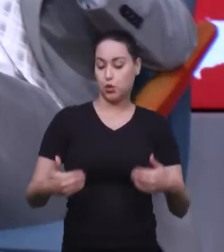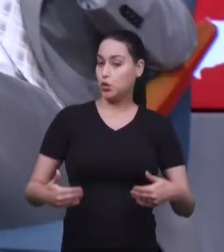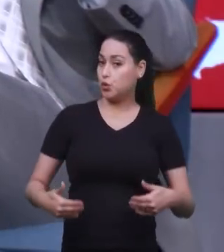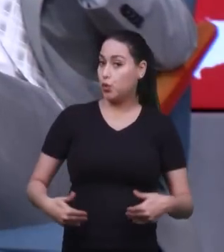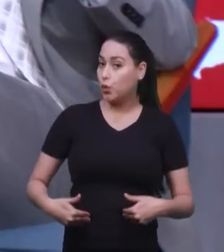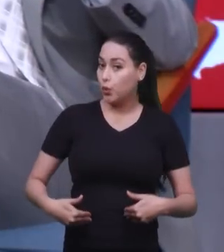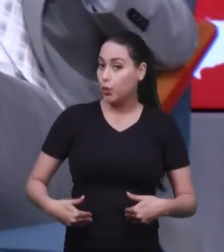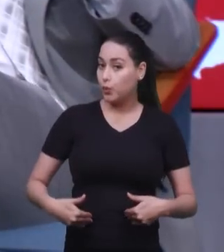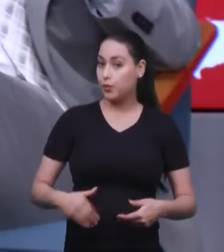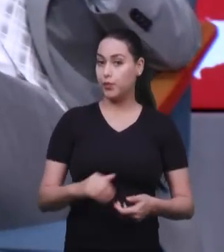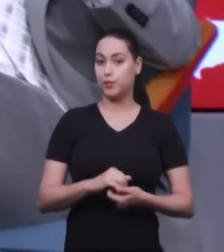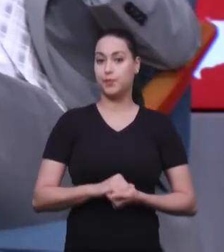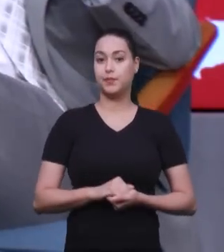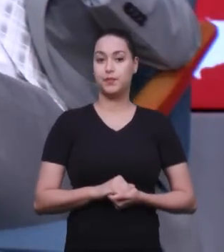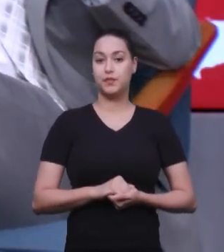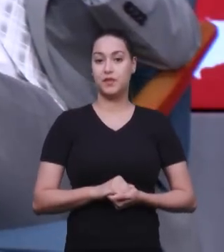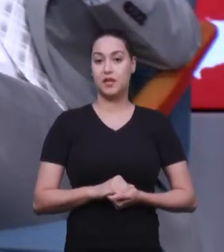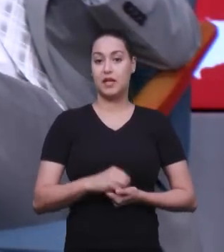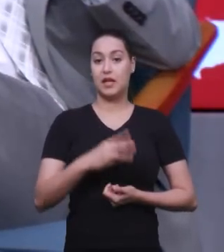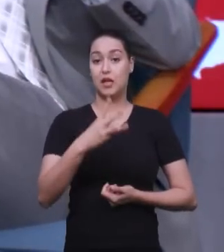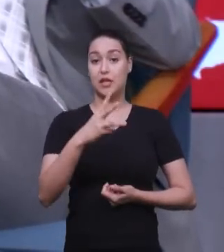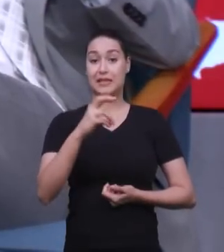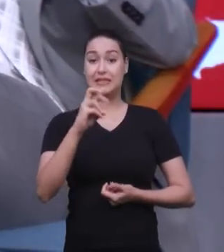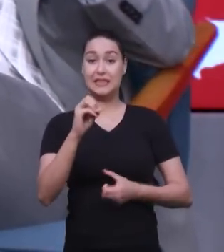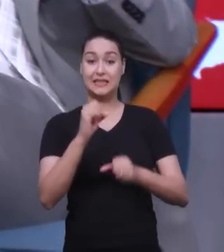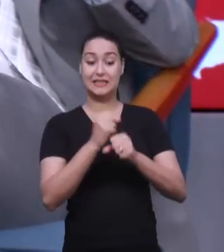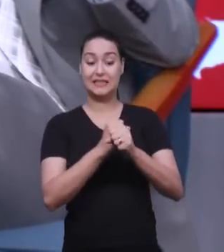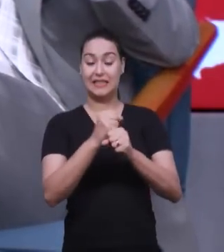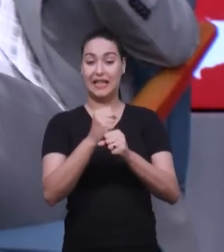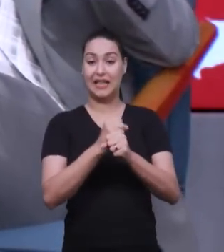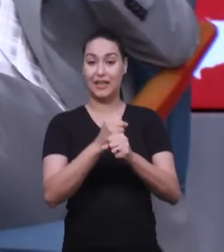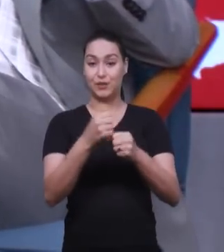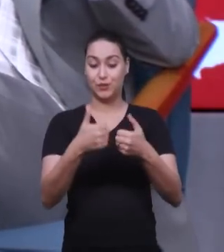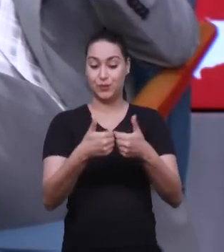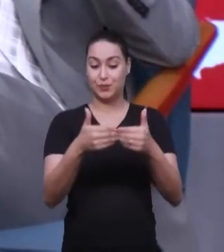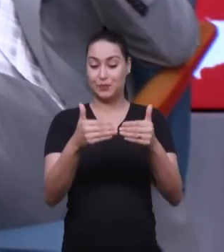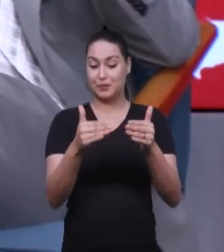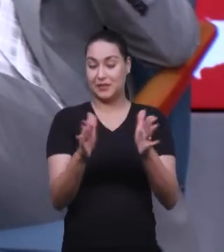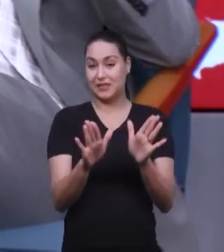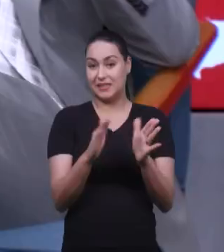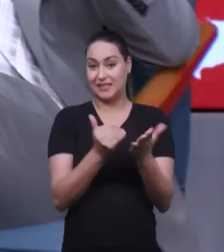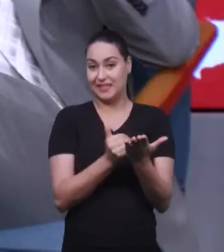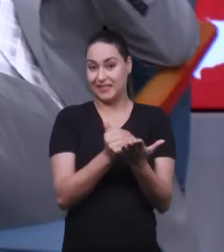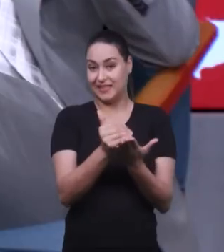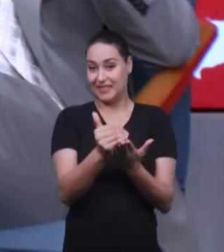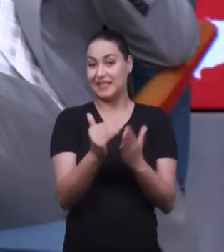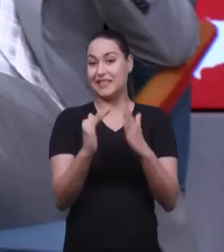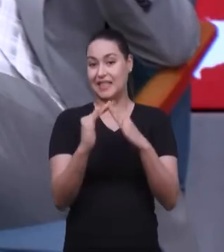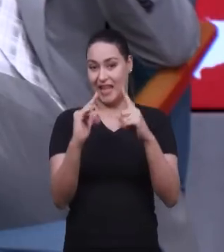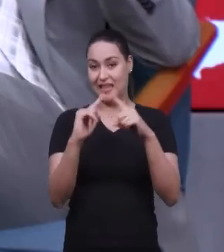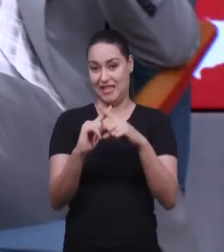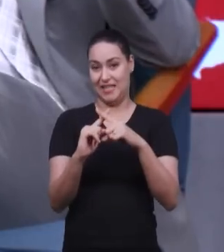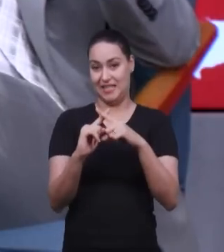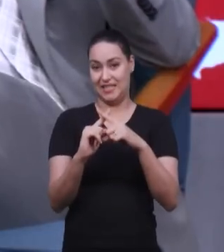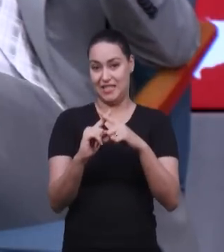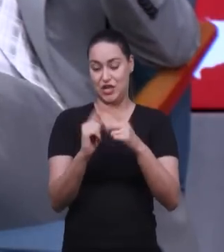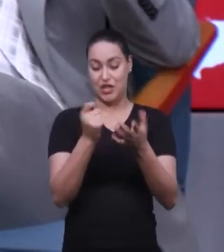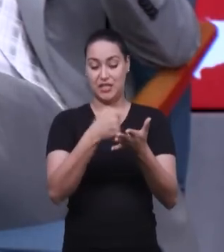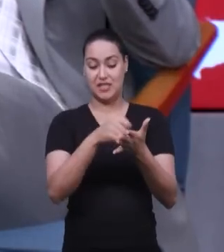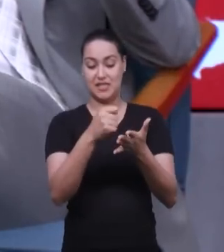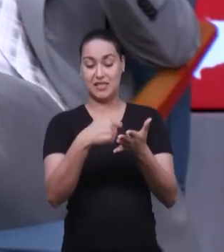experiência de corpo nos 30 primeiros anos da igreja, que